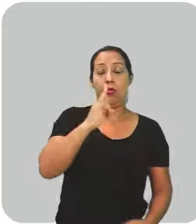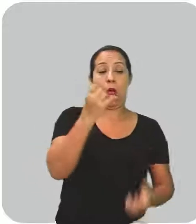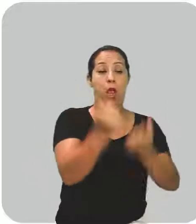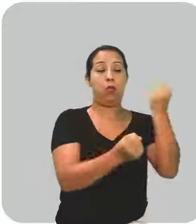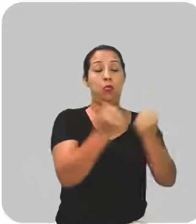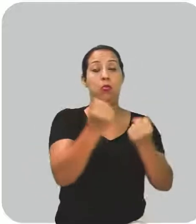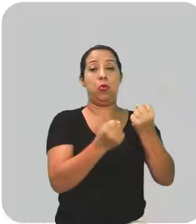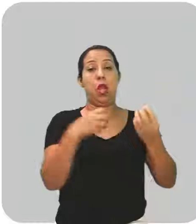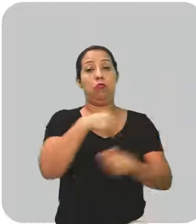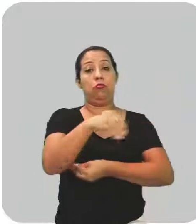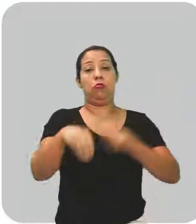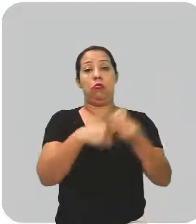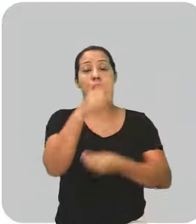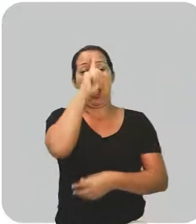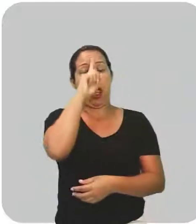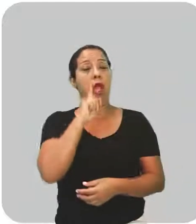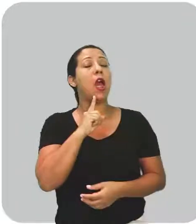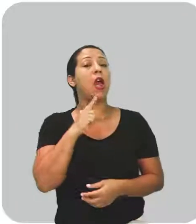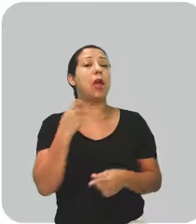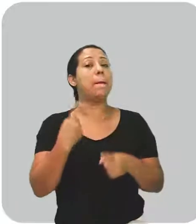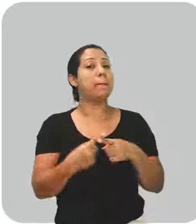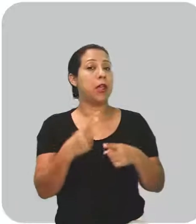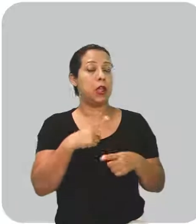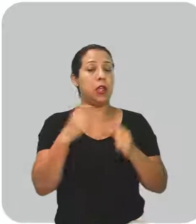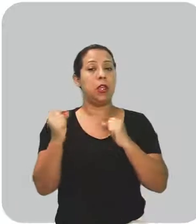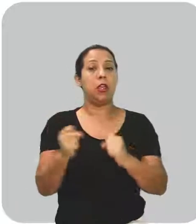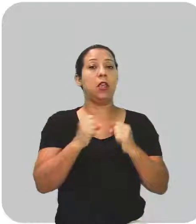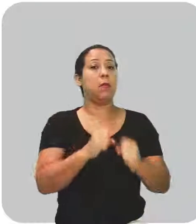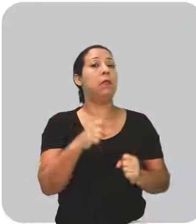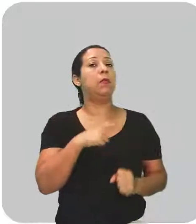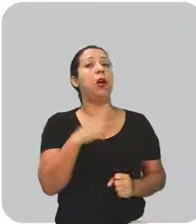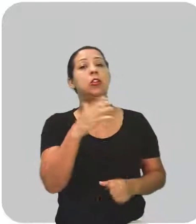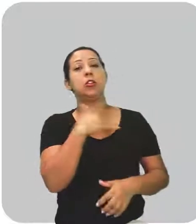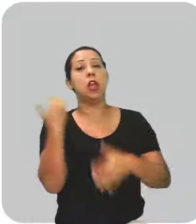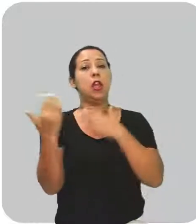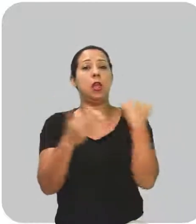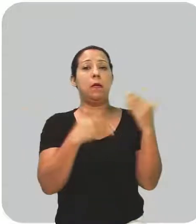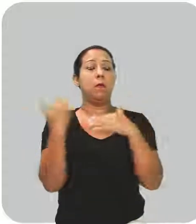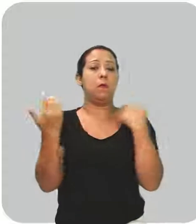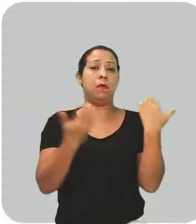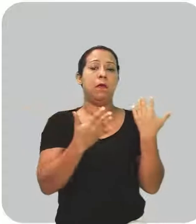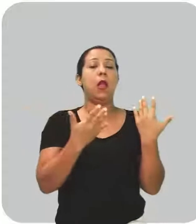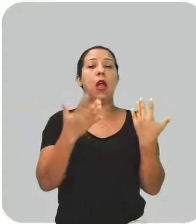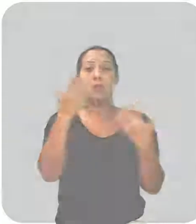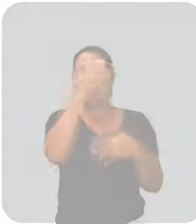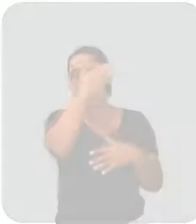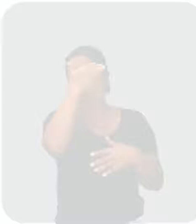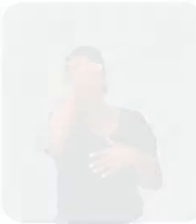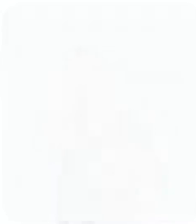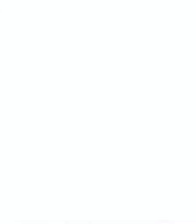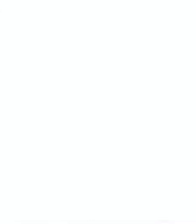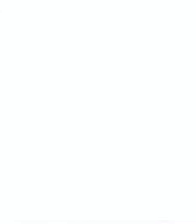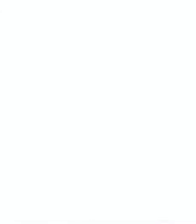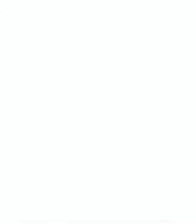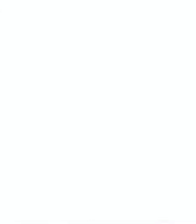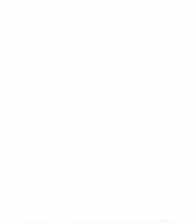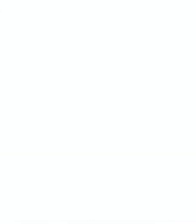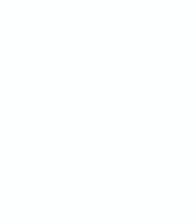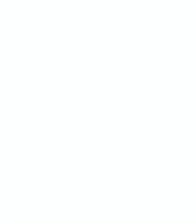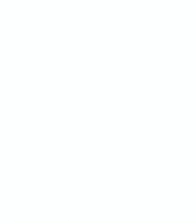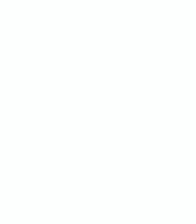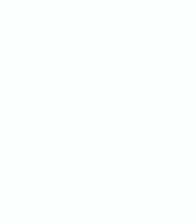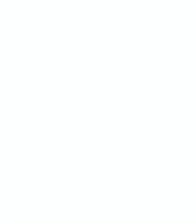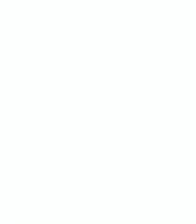mistura perigosa que causa a morte de milhões, de milhares de pessoas todo ano no